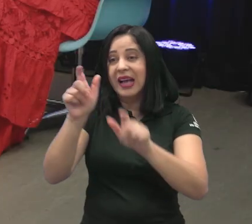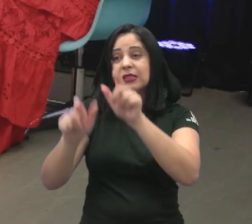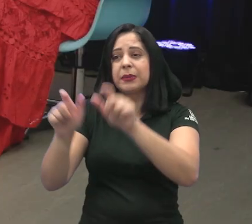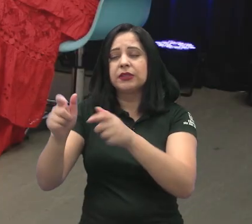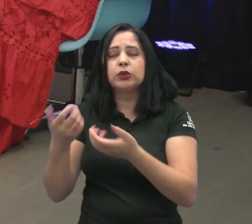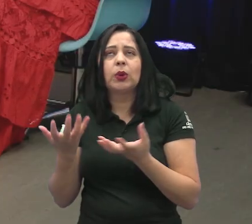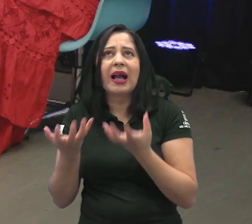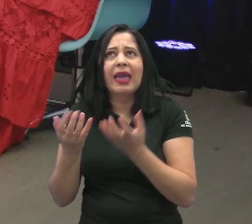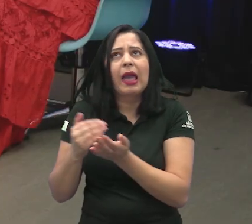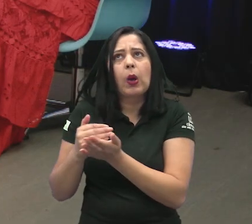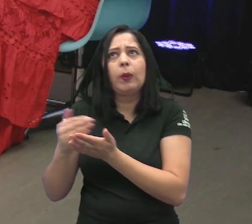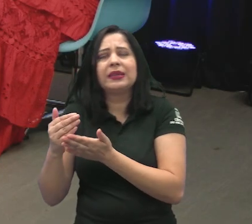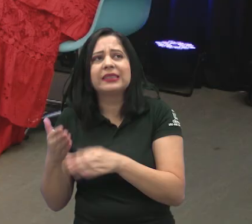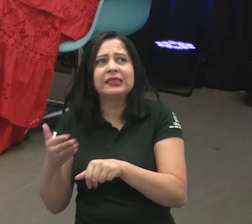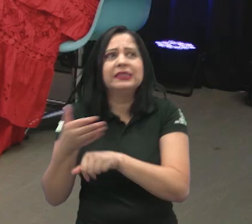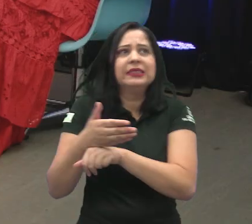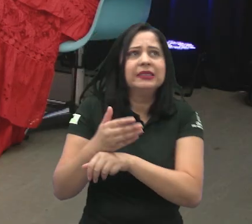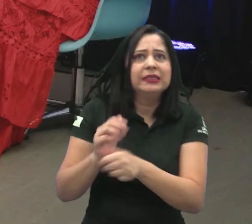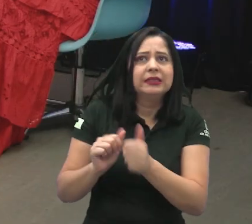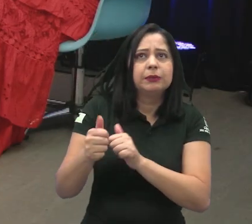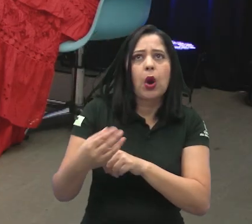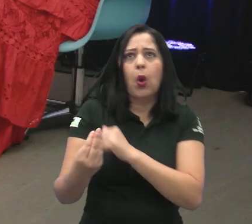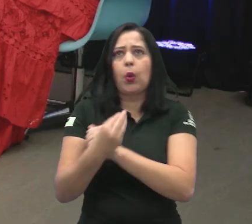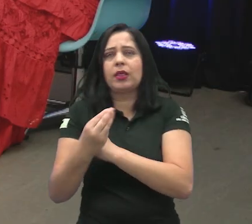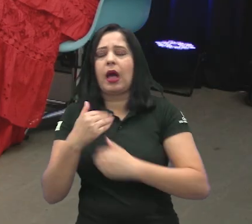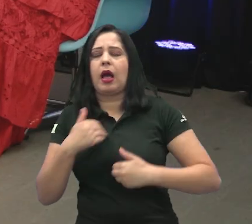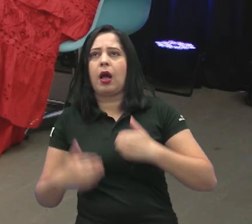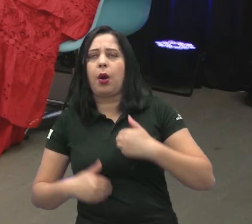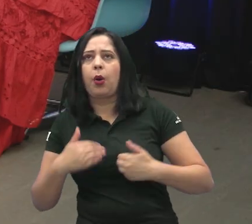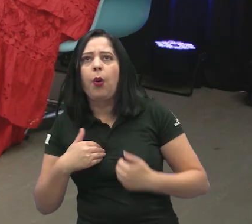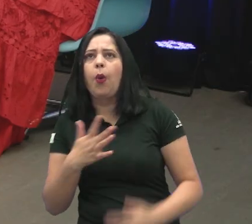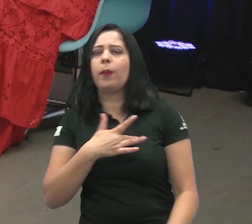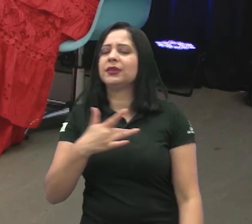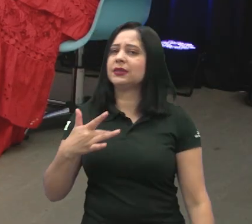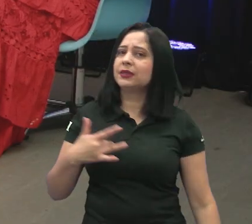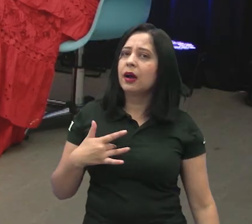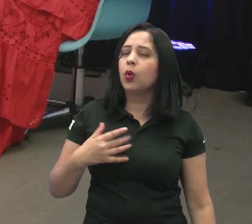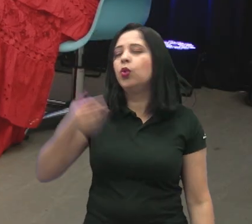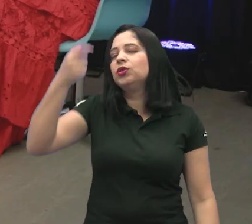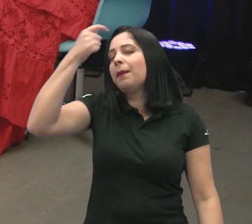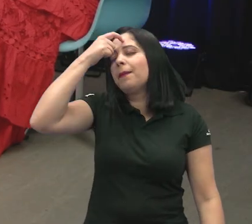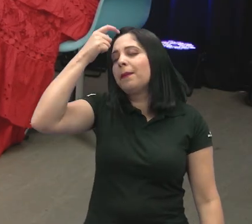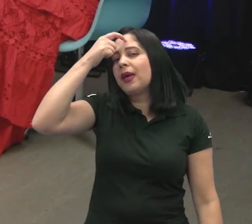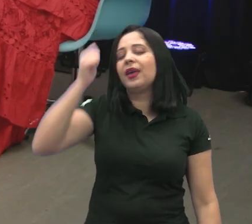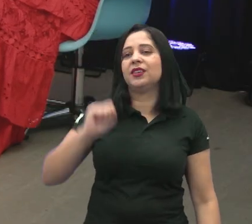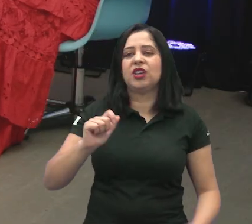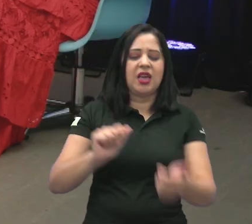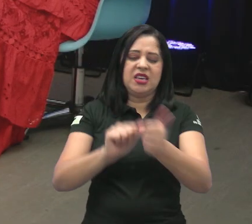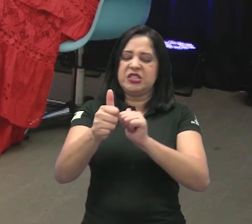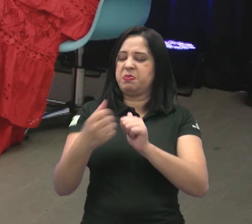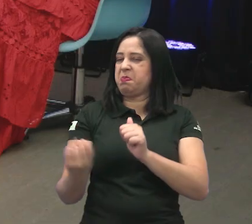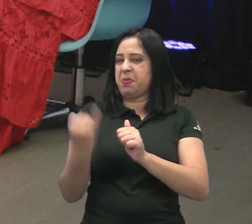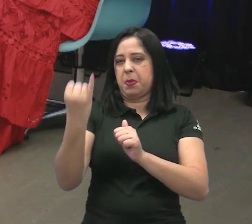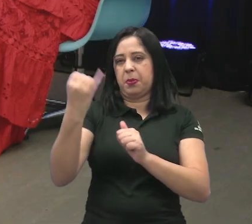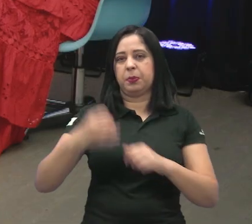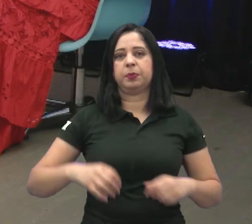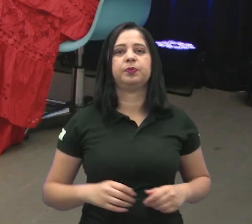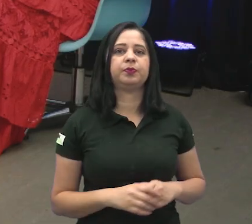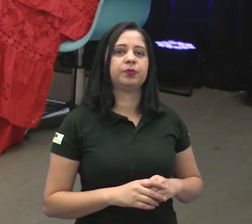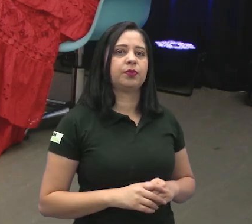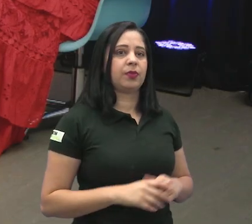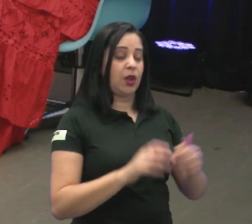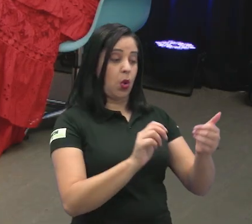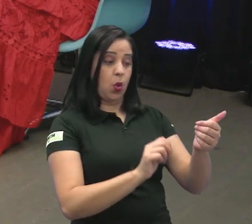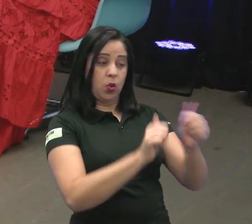para as pessoas que estão querendo aí começar um novo esporte, né? Para cuidar, né, do seu corpo, você falou como saúde, como mente também, o esporte é muito